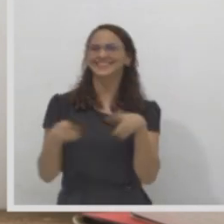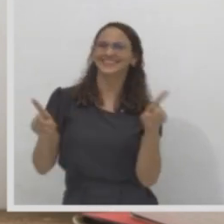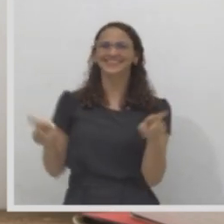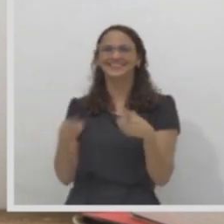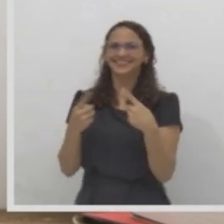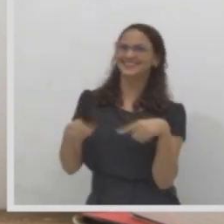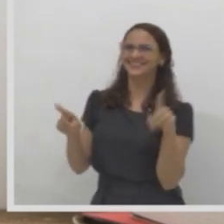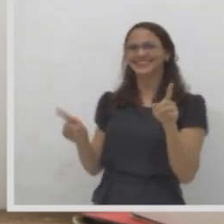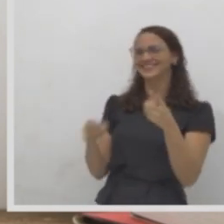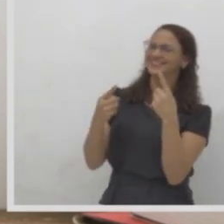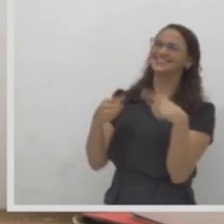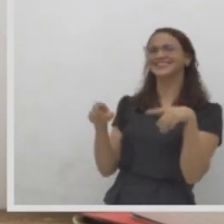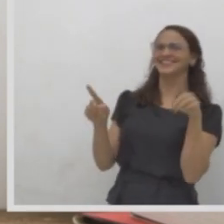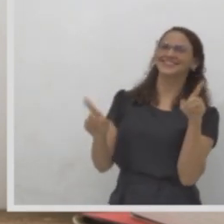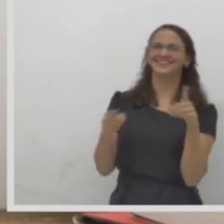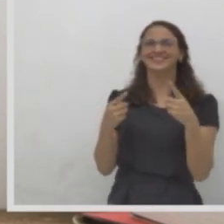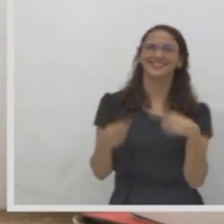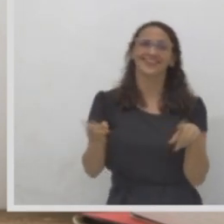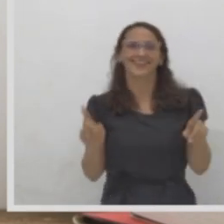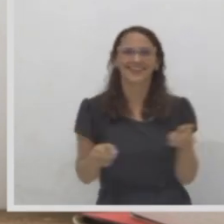iara, laiara.